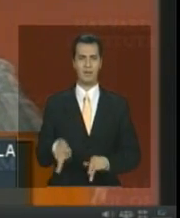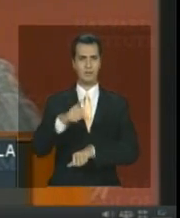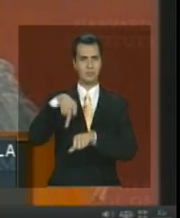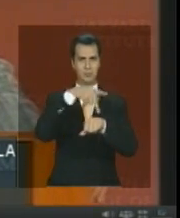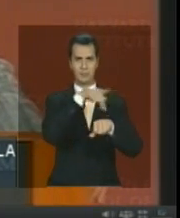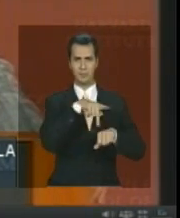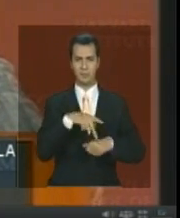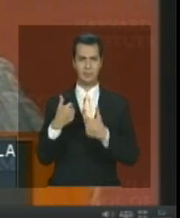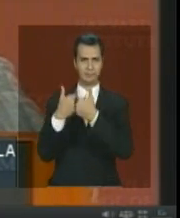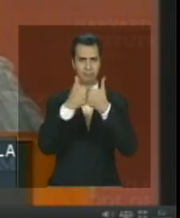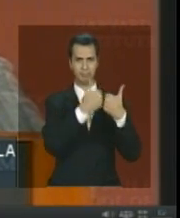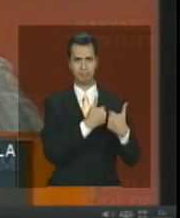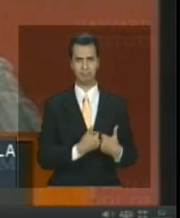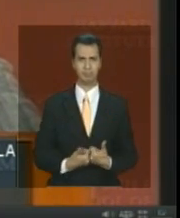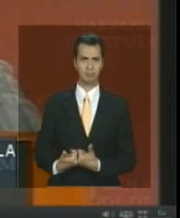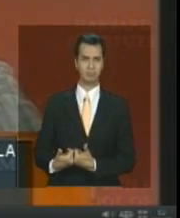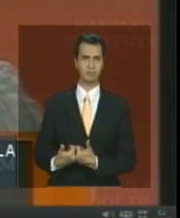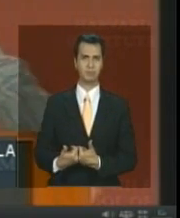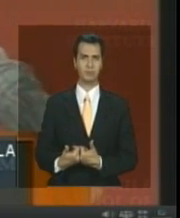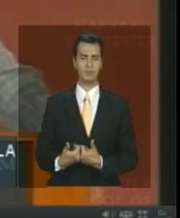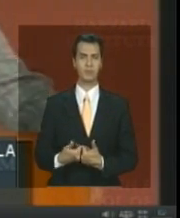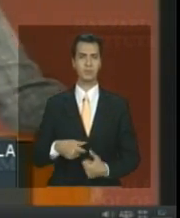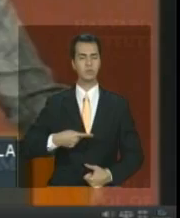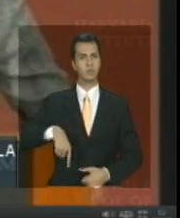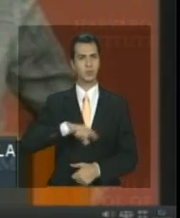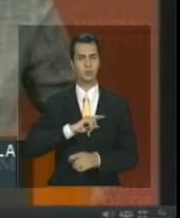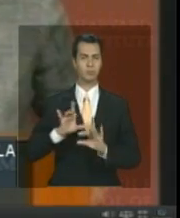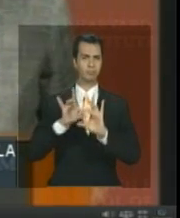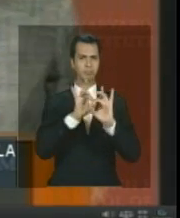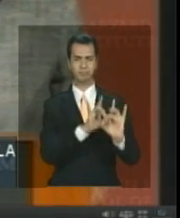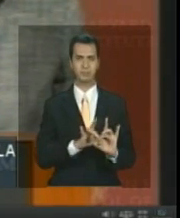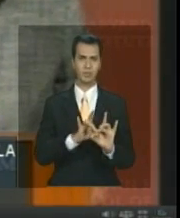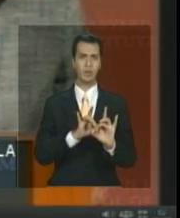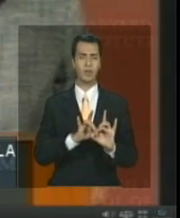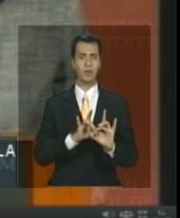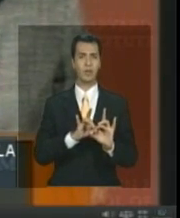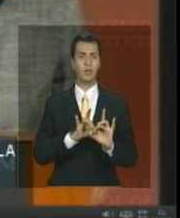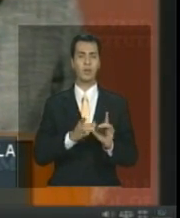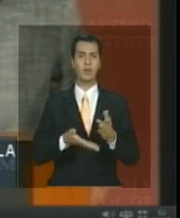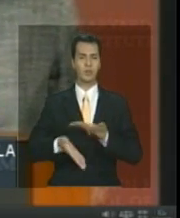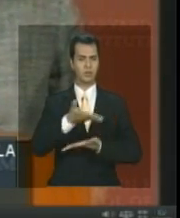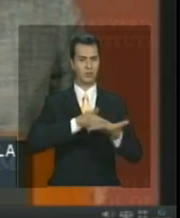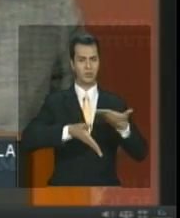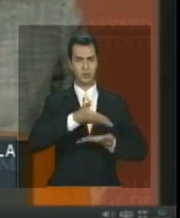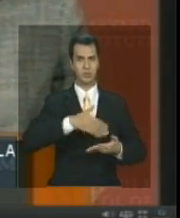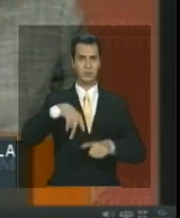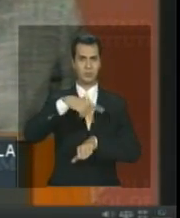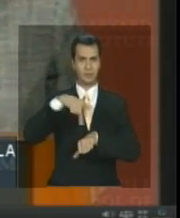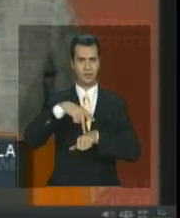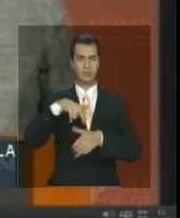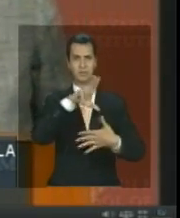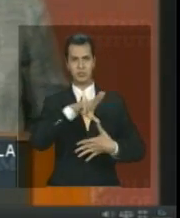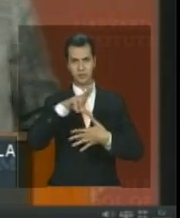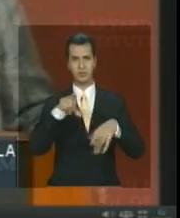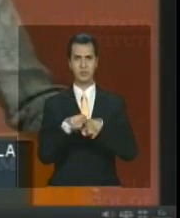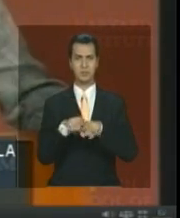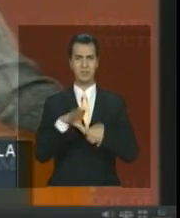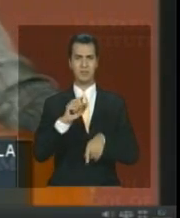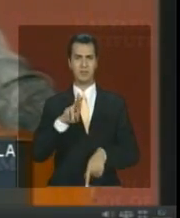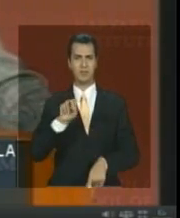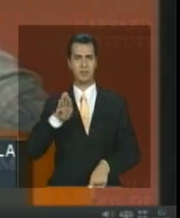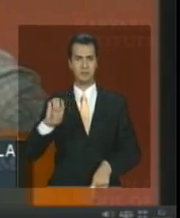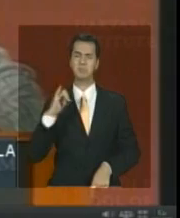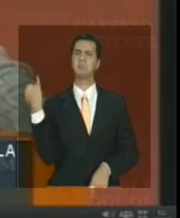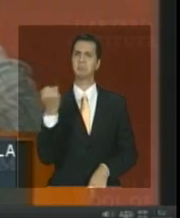que a cooperação com os países latino-americanos, caribenhos, é estratégica para a nossa